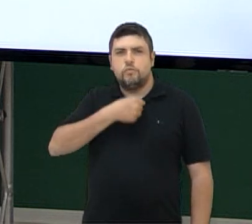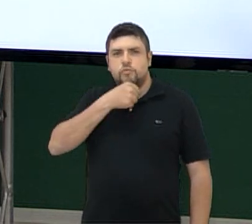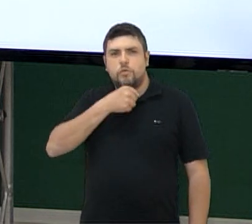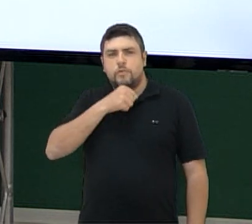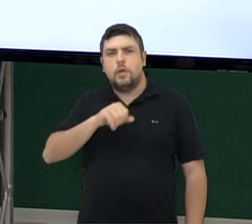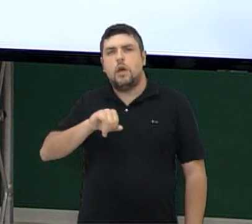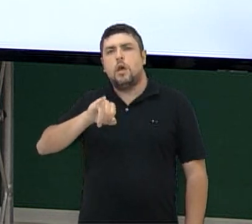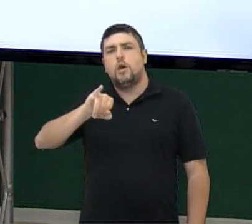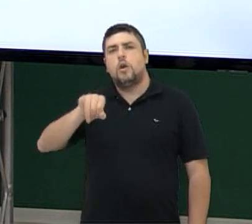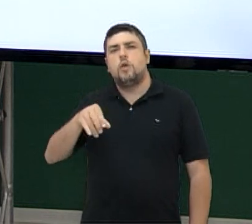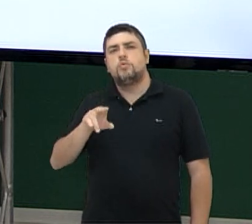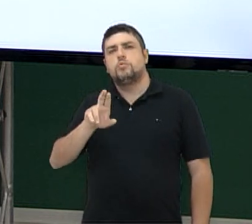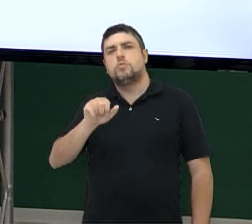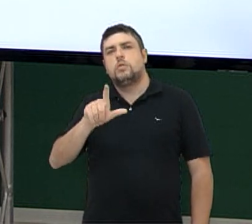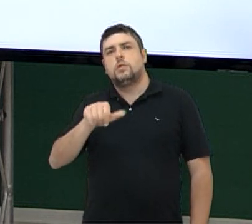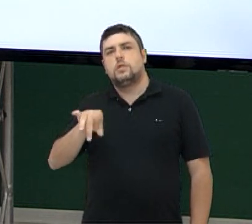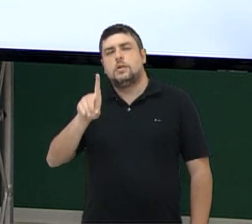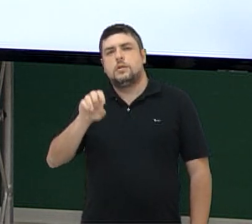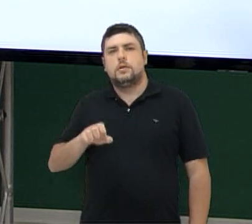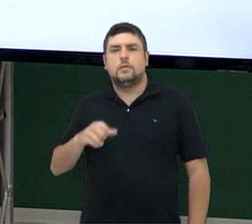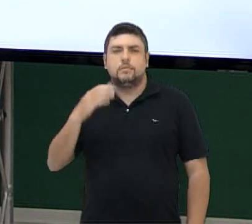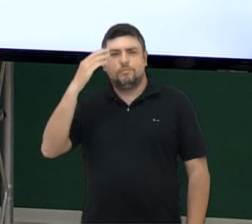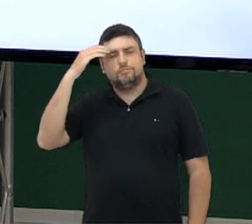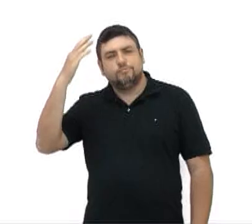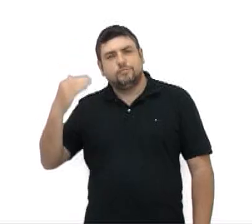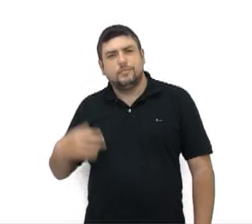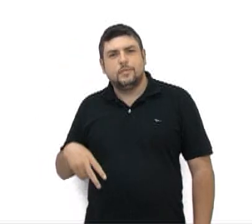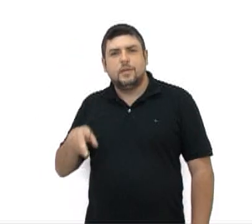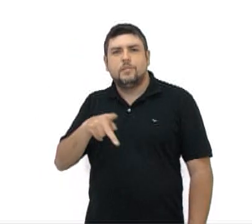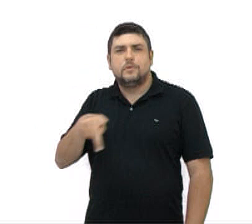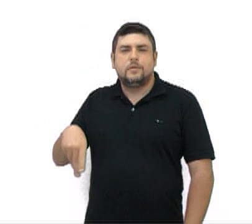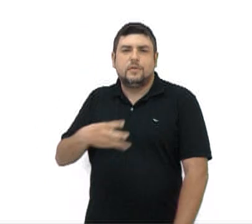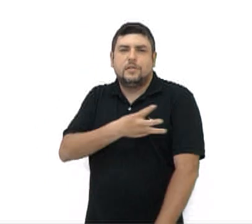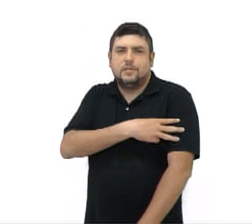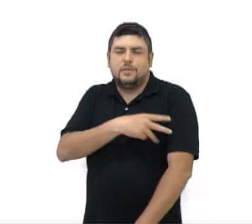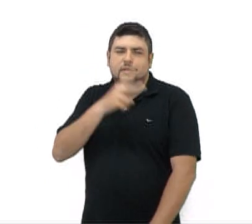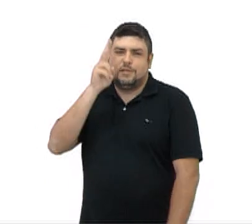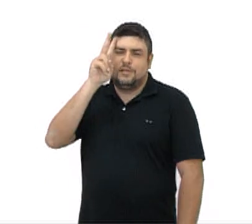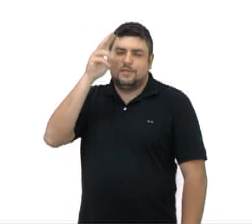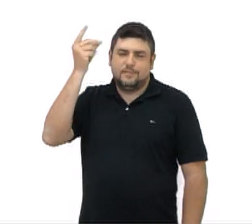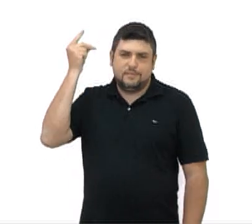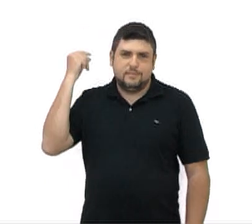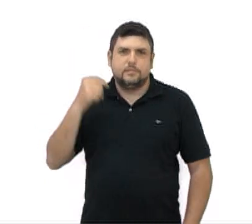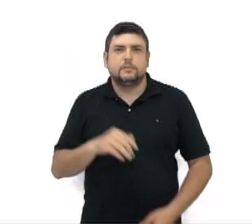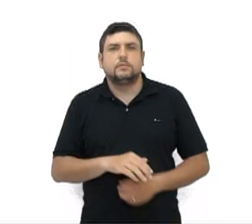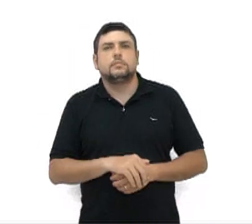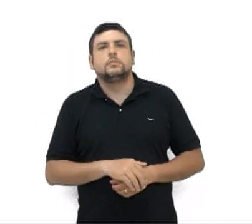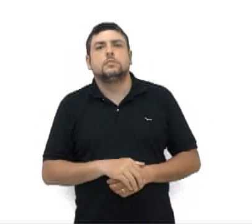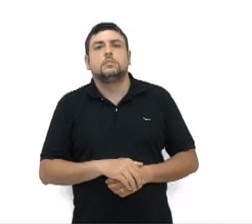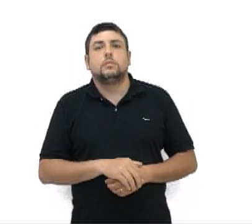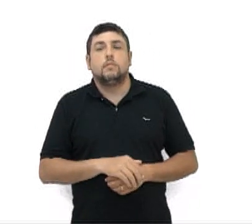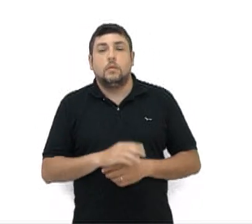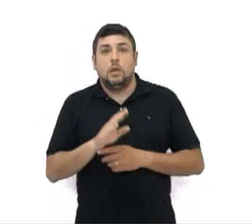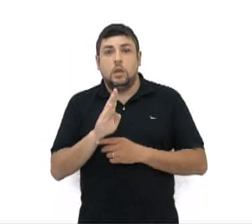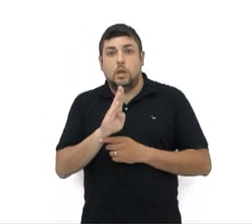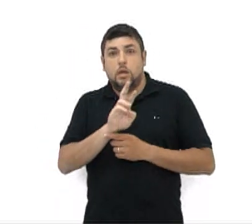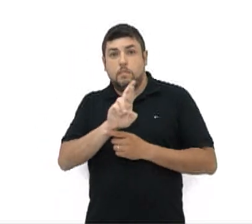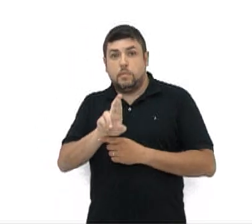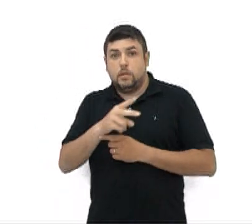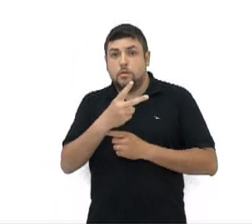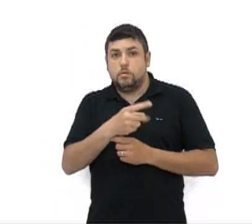uma professora minha da terceira série. A BR-277 começa no Porto de Paranaguá, da onde o vosso professor